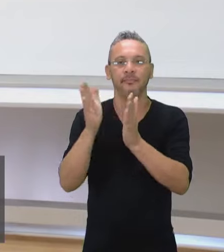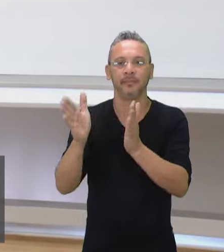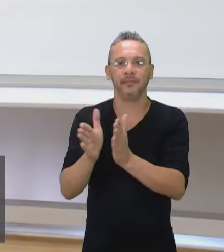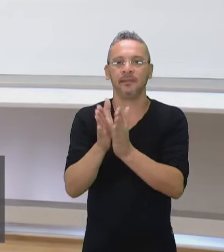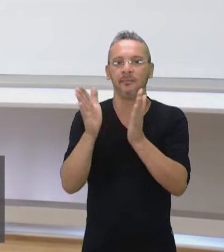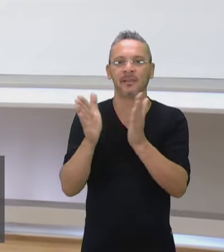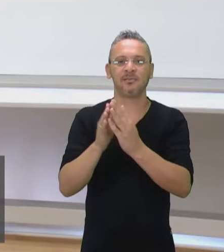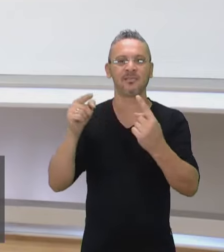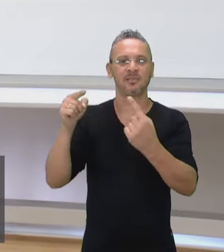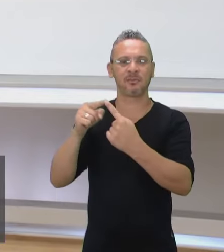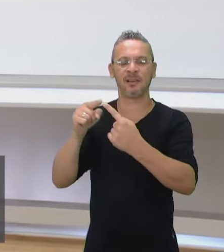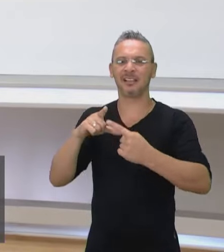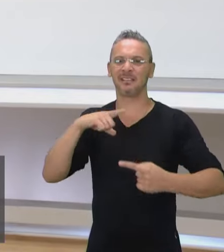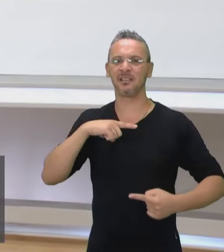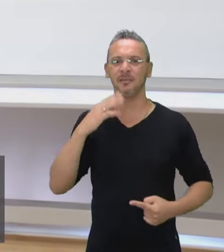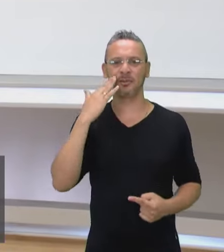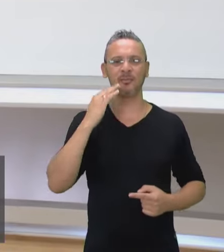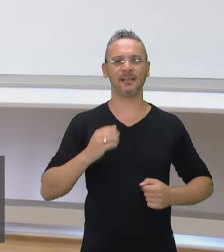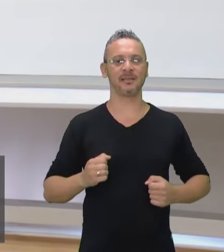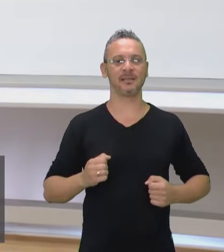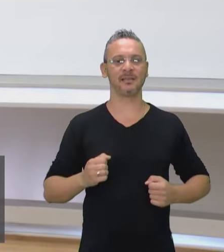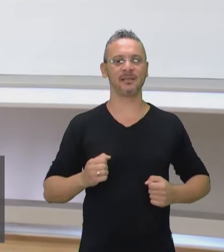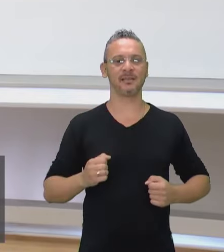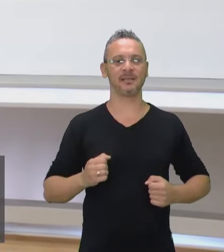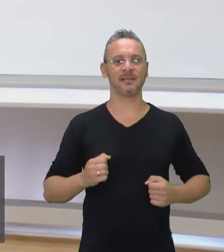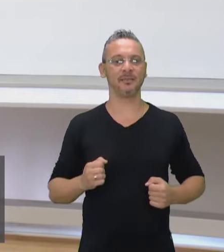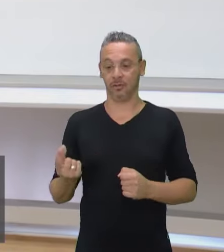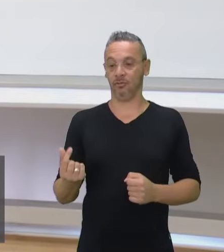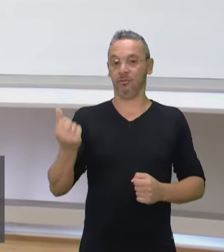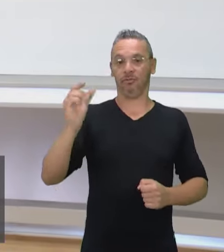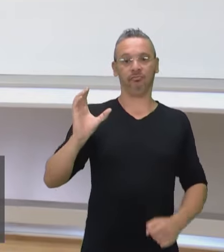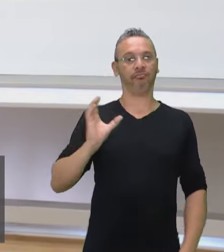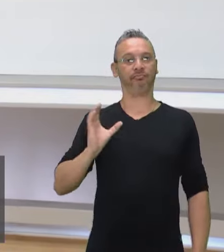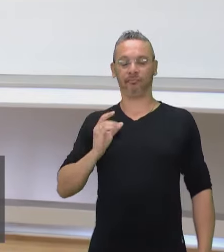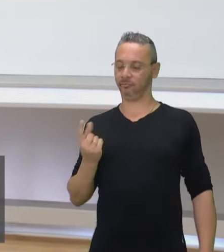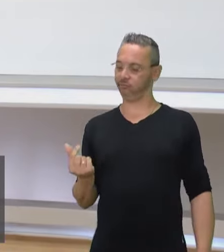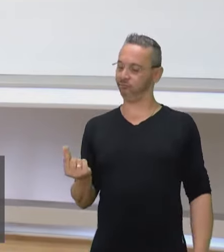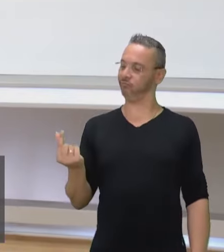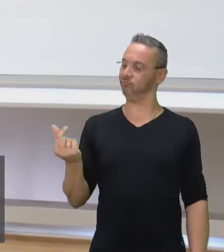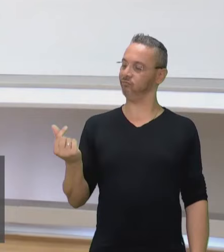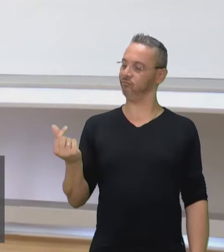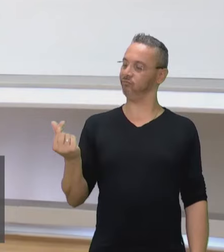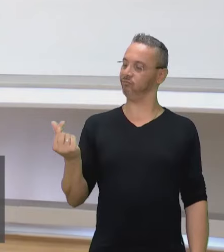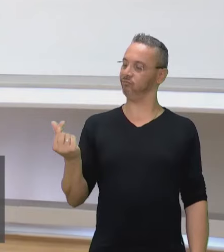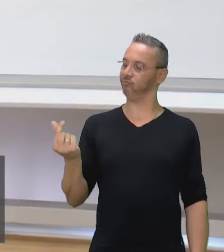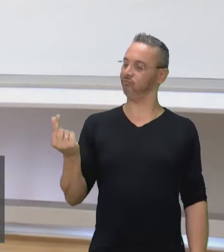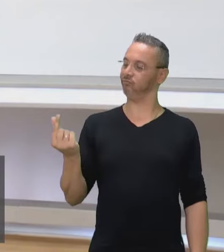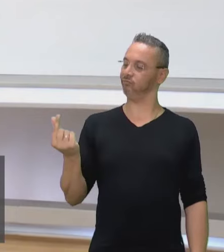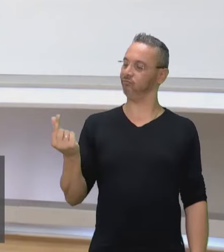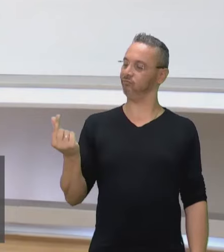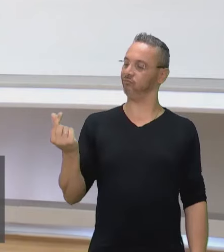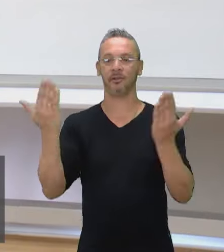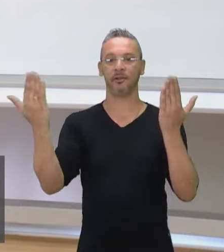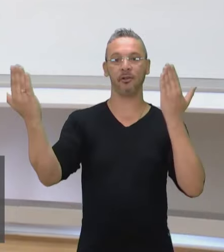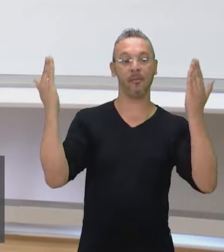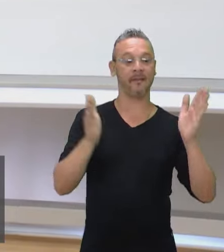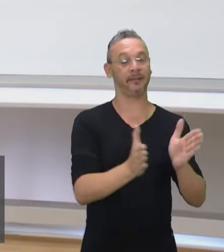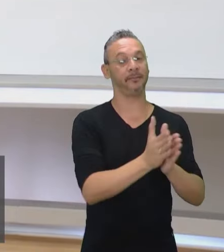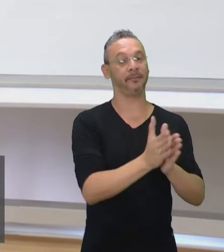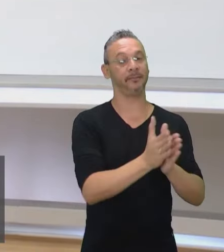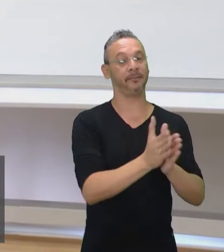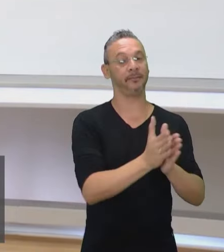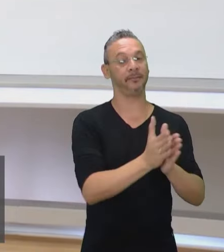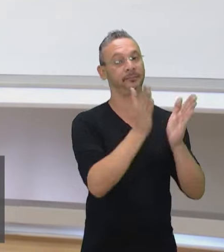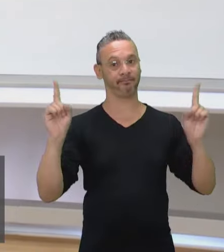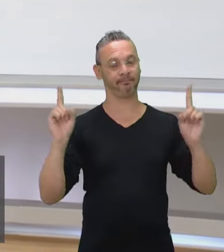verificamos que a população mais rica ela é muito mais rica mesmo do que a população mais pobre, né?